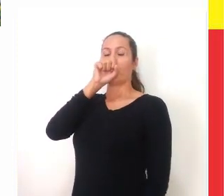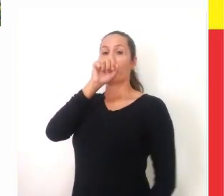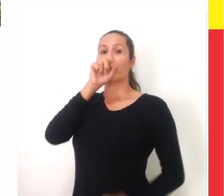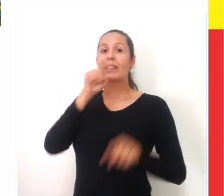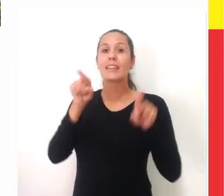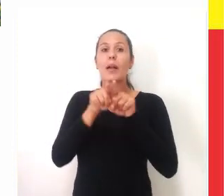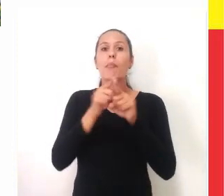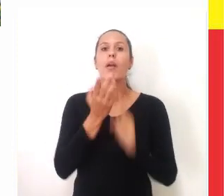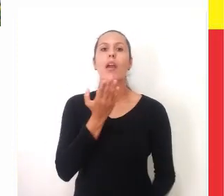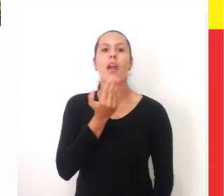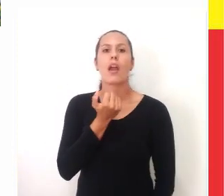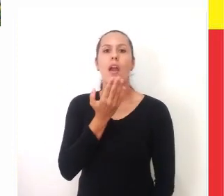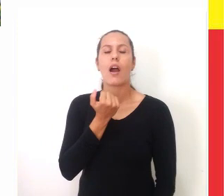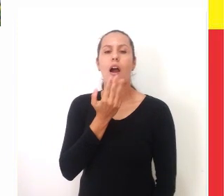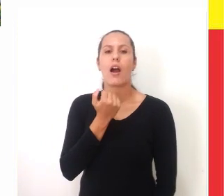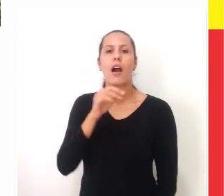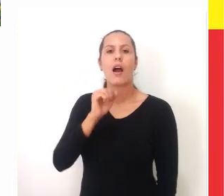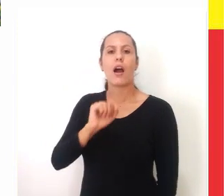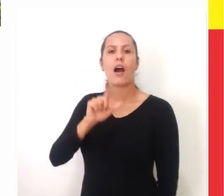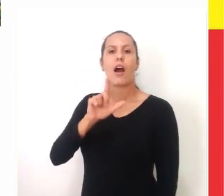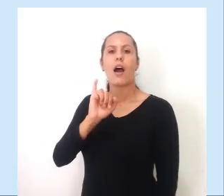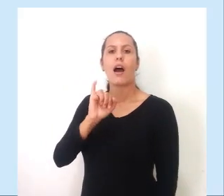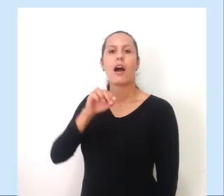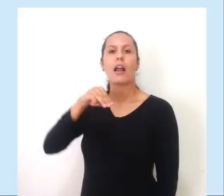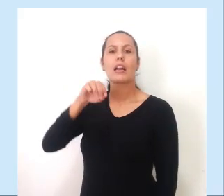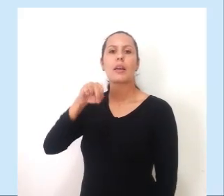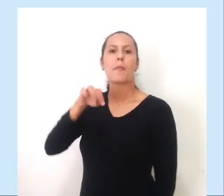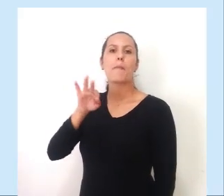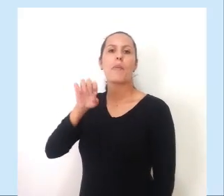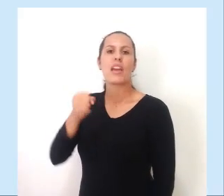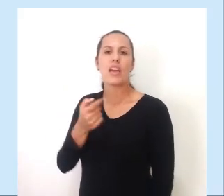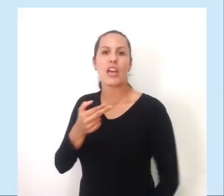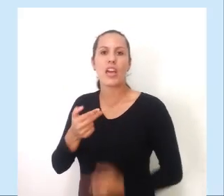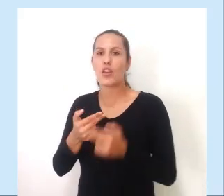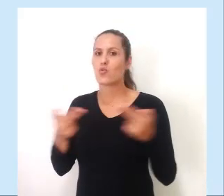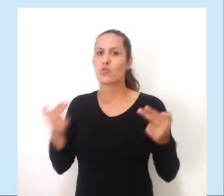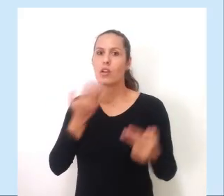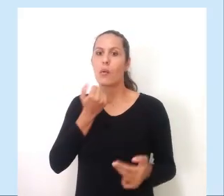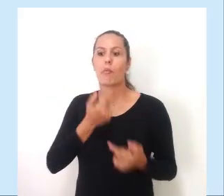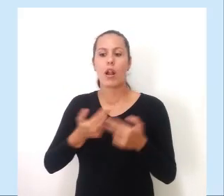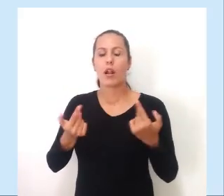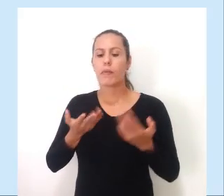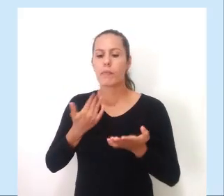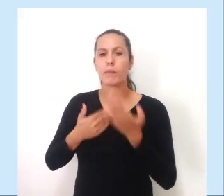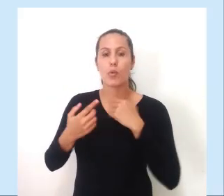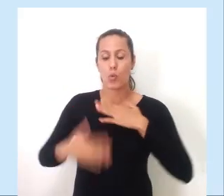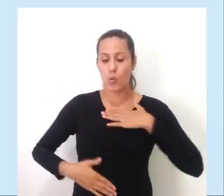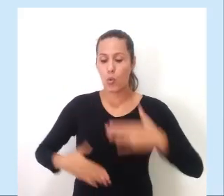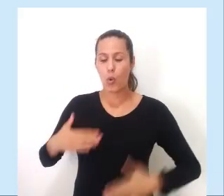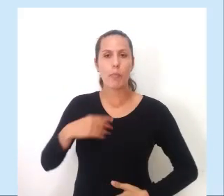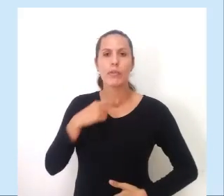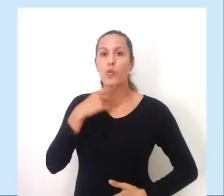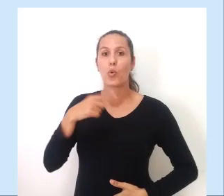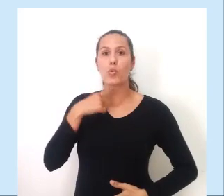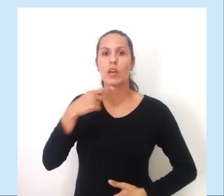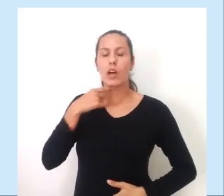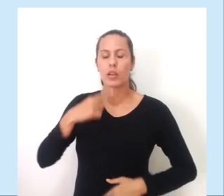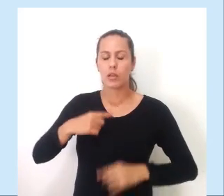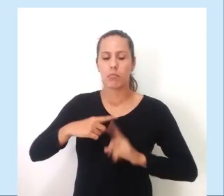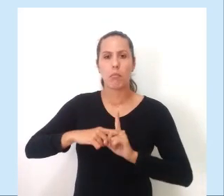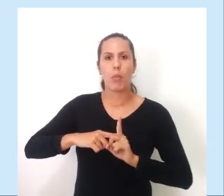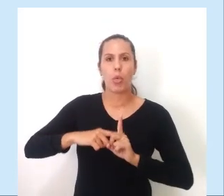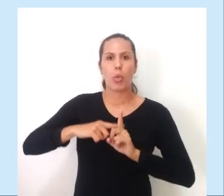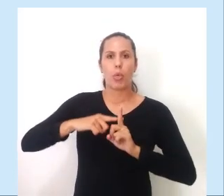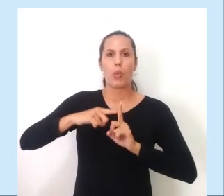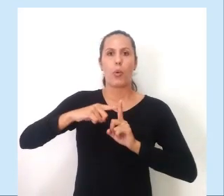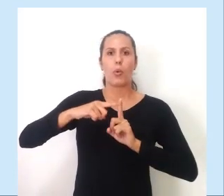de alimentos. Senão, o corpo da gente não recarrega a energia